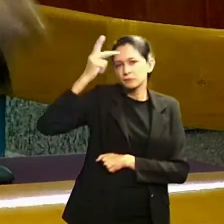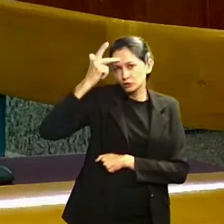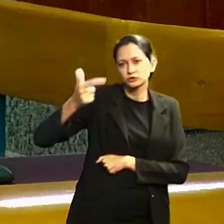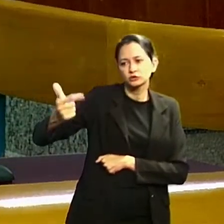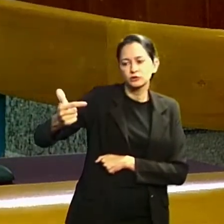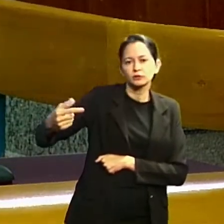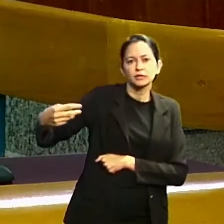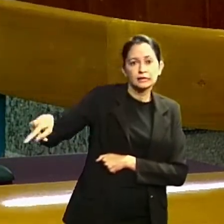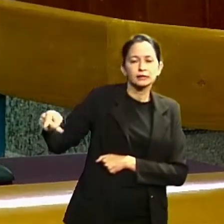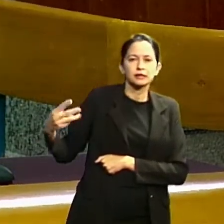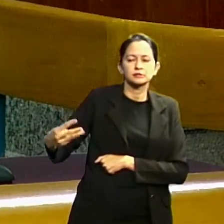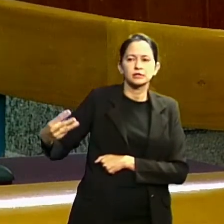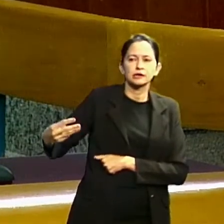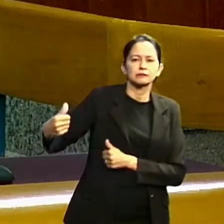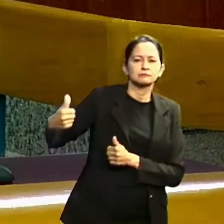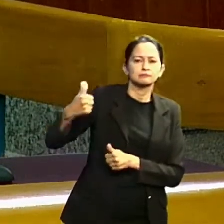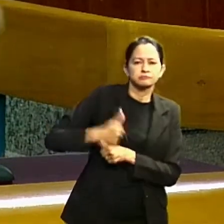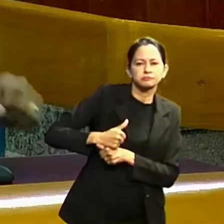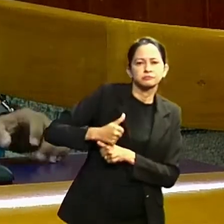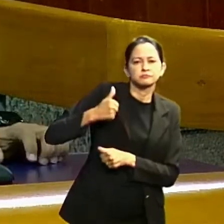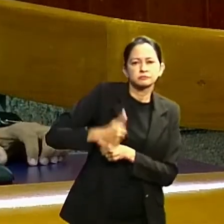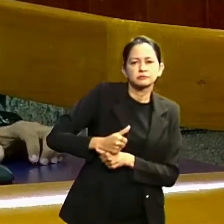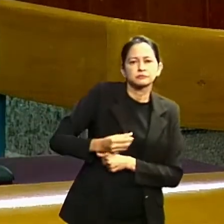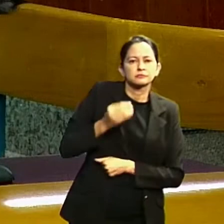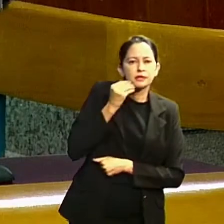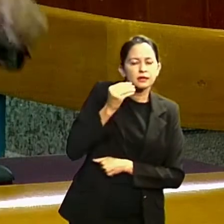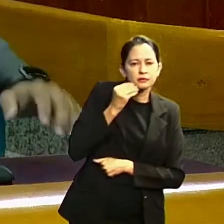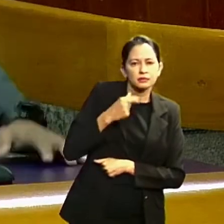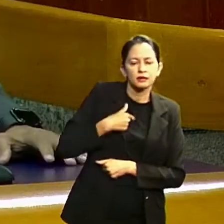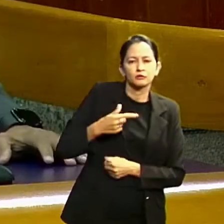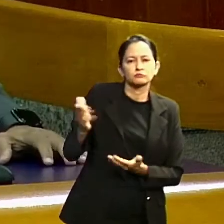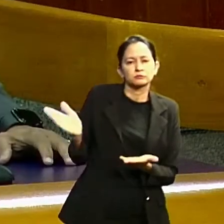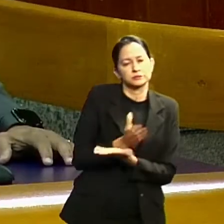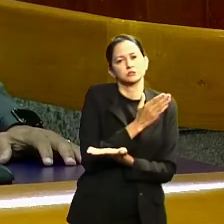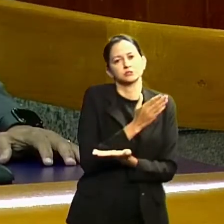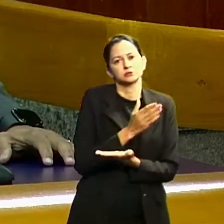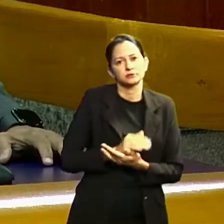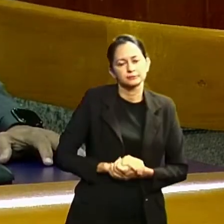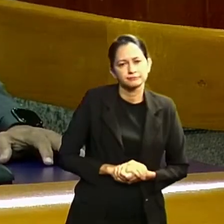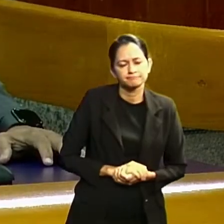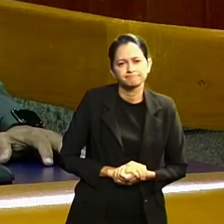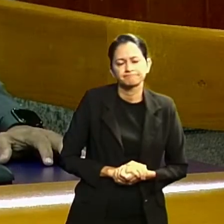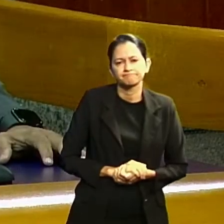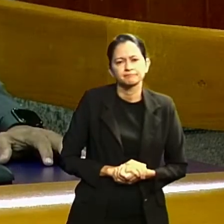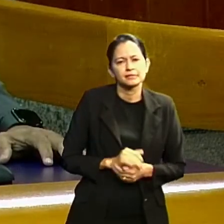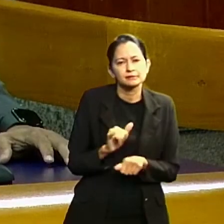maneiras ardil, tentando a qualquer custo, vereador Dr. William Veloso,